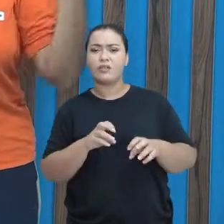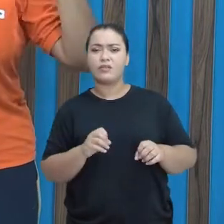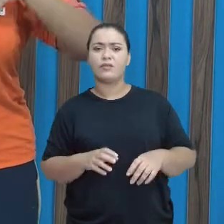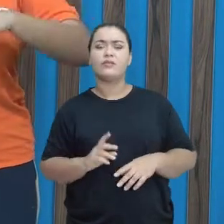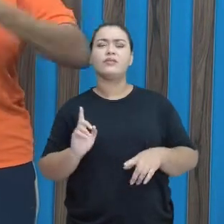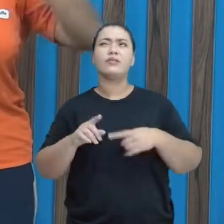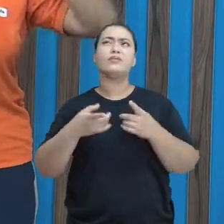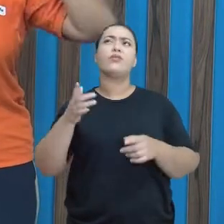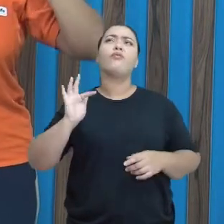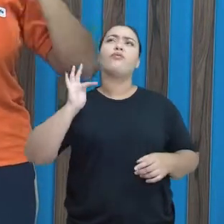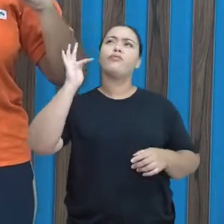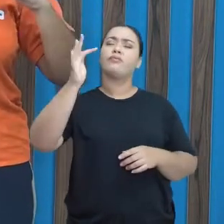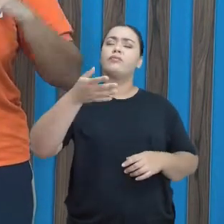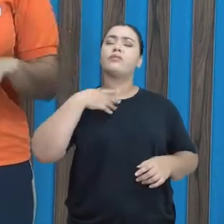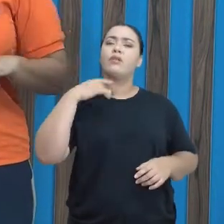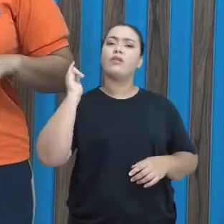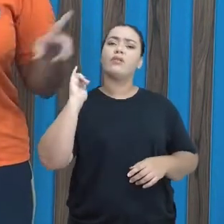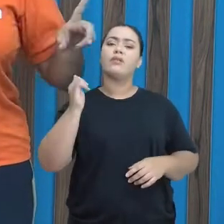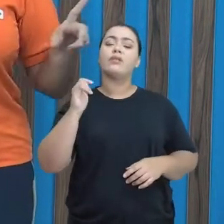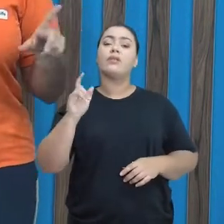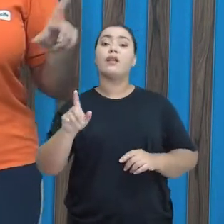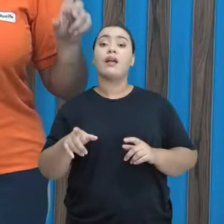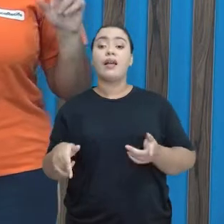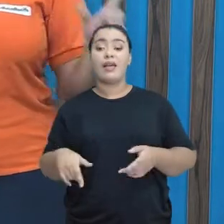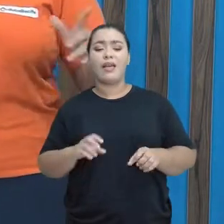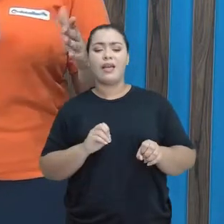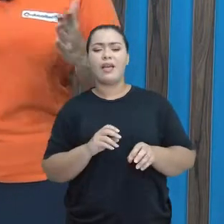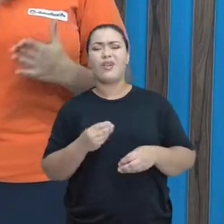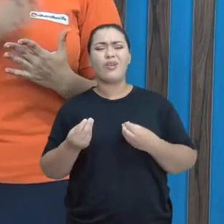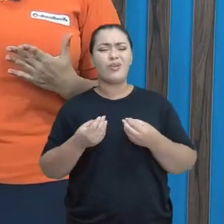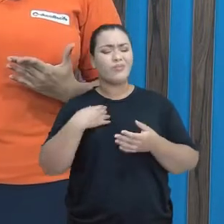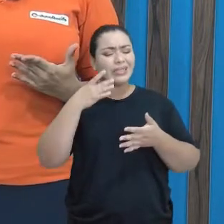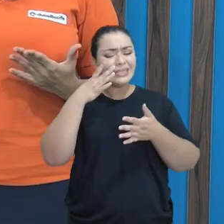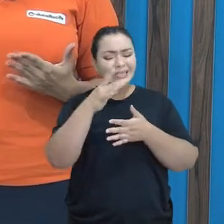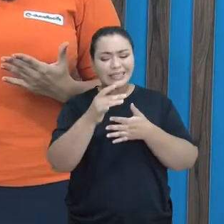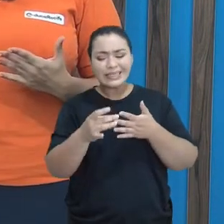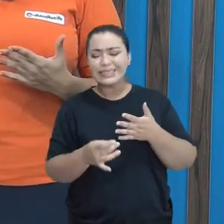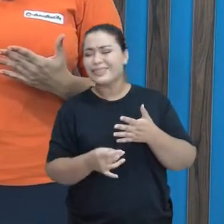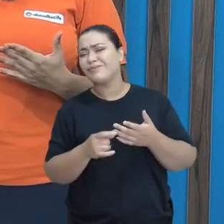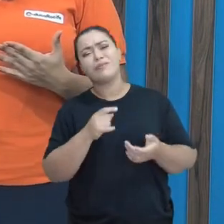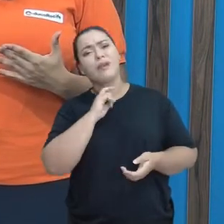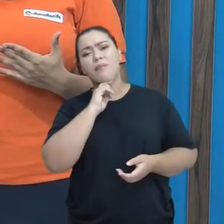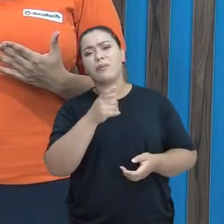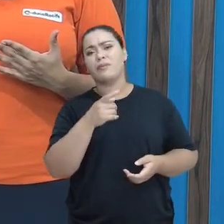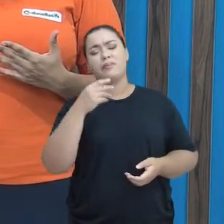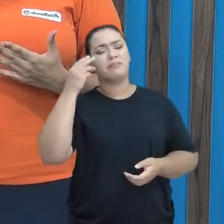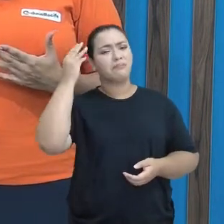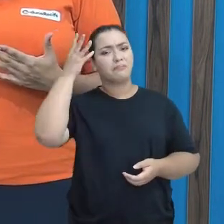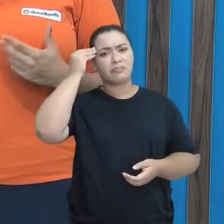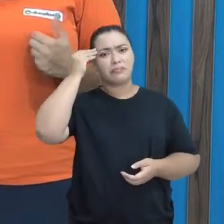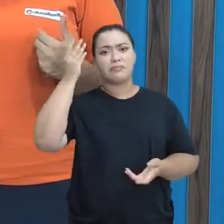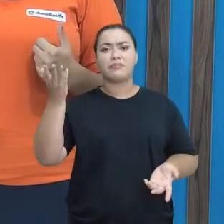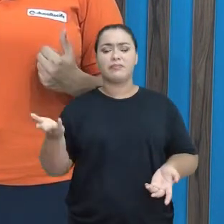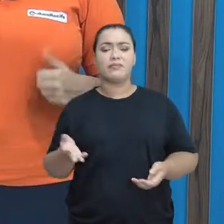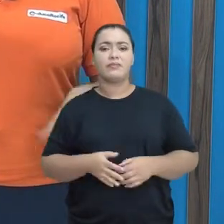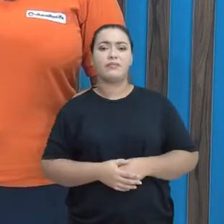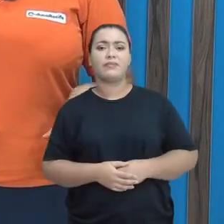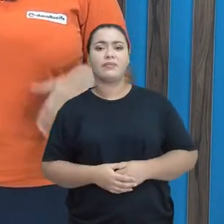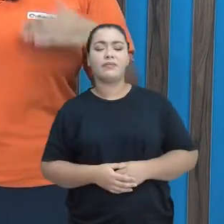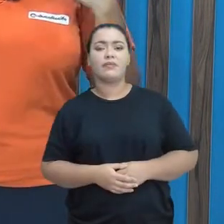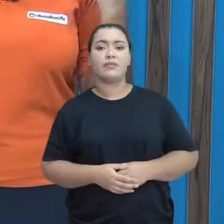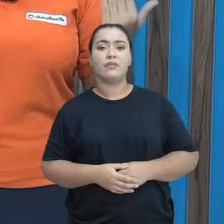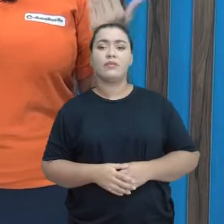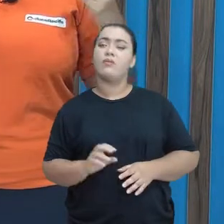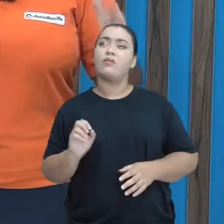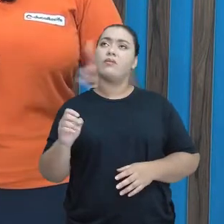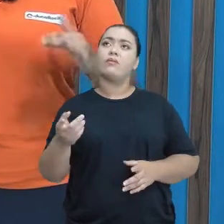for contar sobre essa aula, provavelmente eu não darei conta de todos os detalhes. E se eu